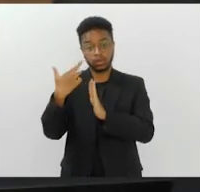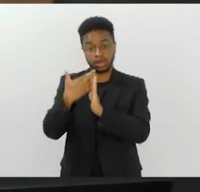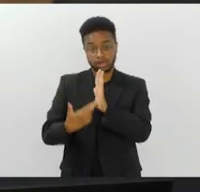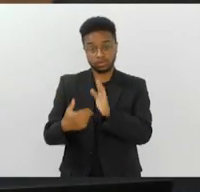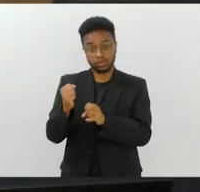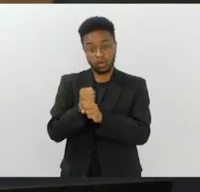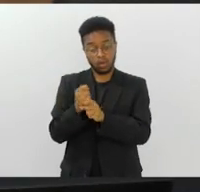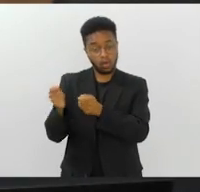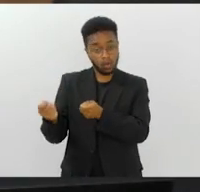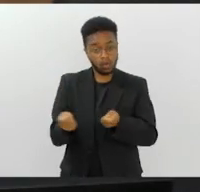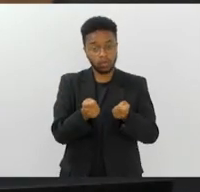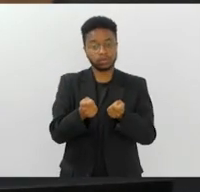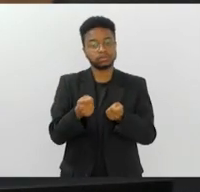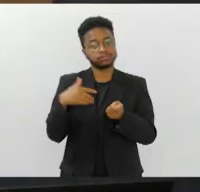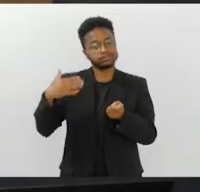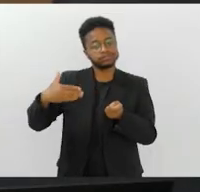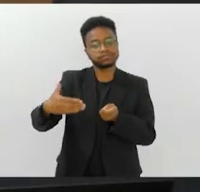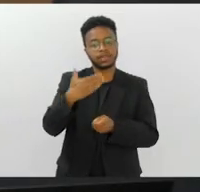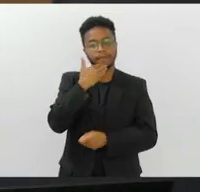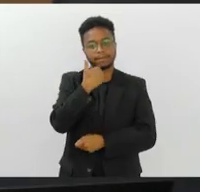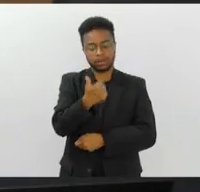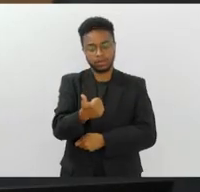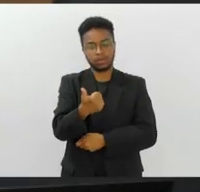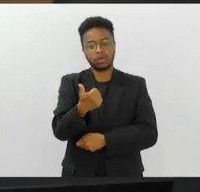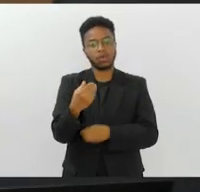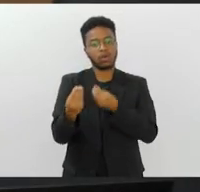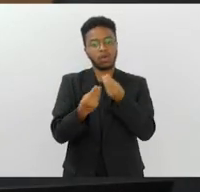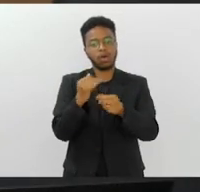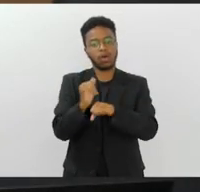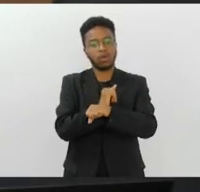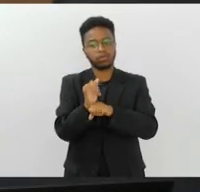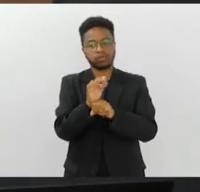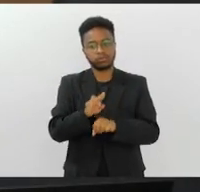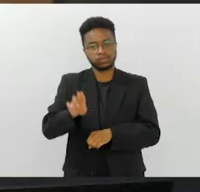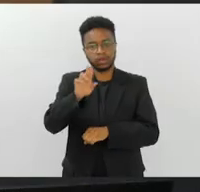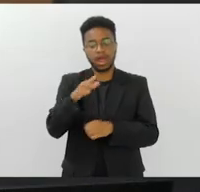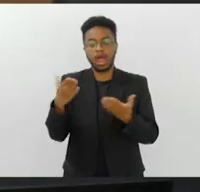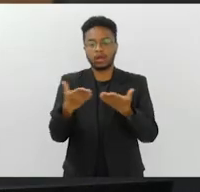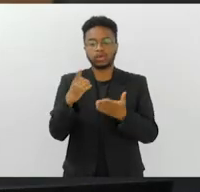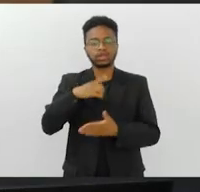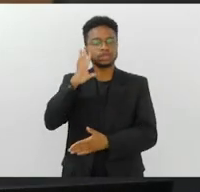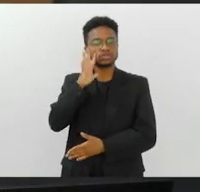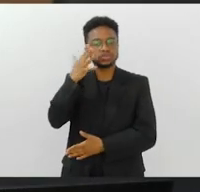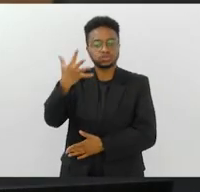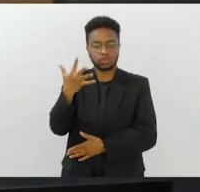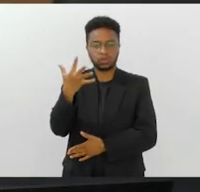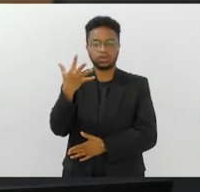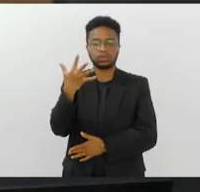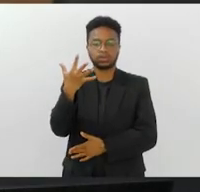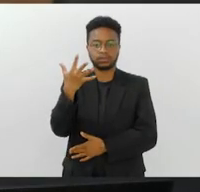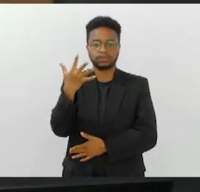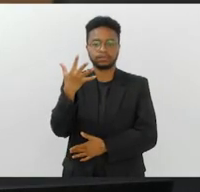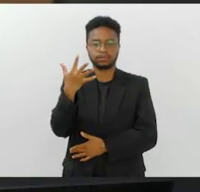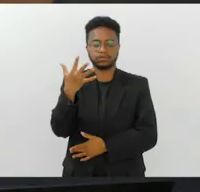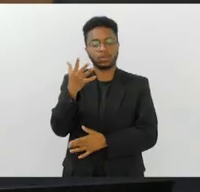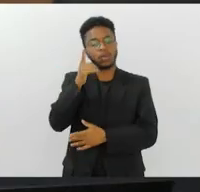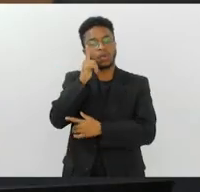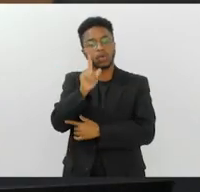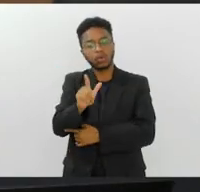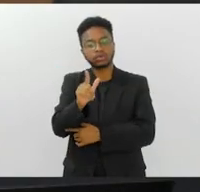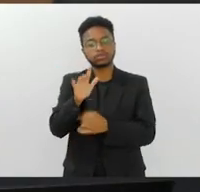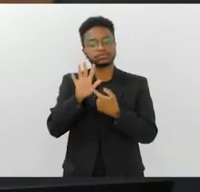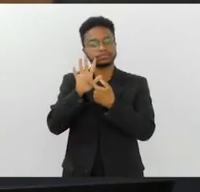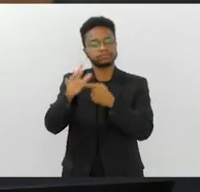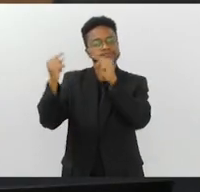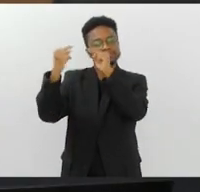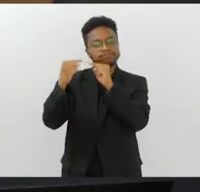anual ele vem melhorando cada vez mais as ferramentas hoje nós temos soluções que TM a a capacidade assertiva